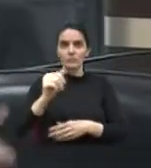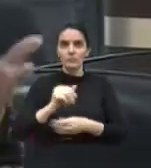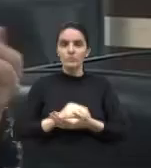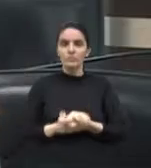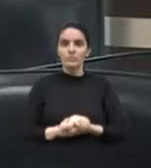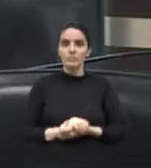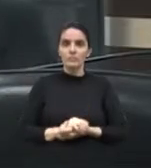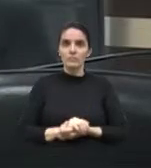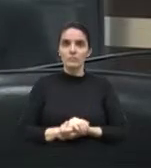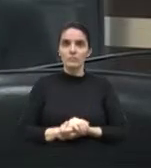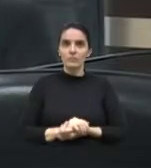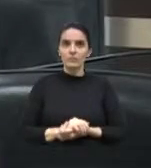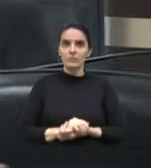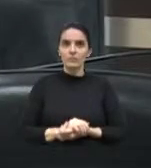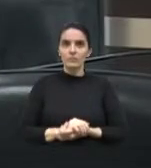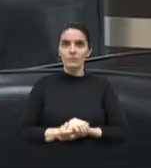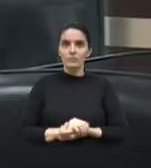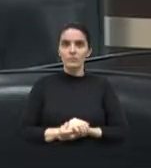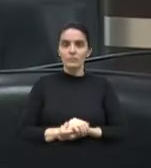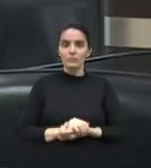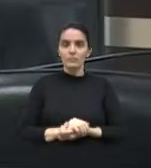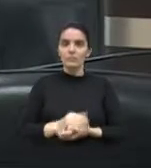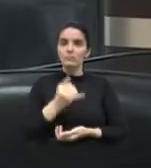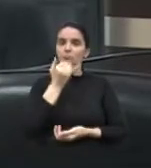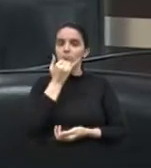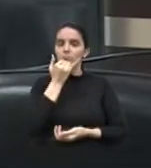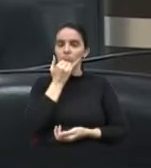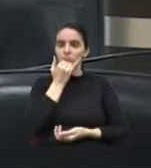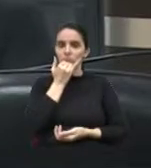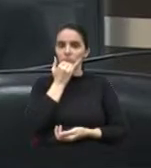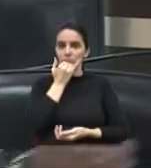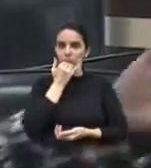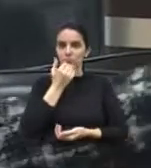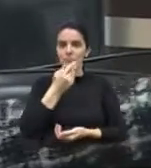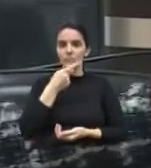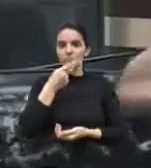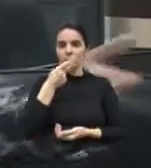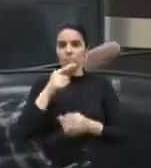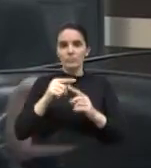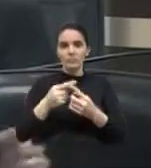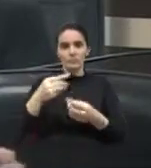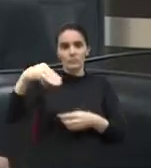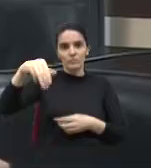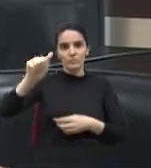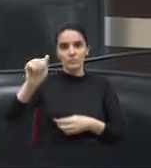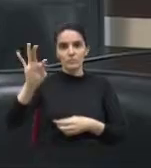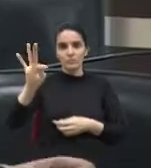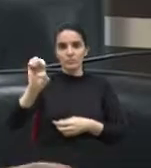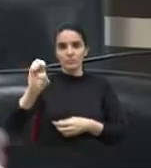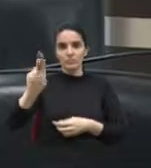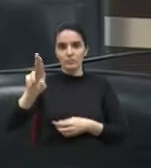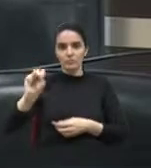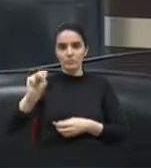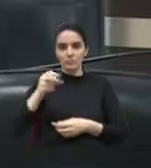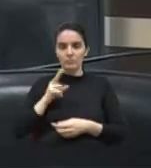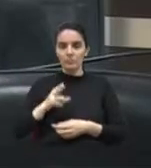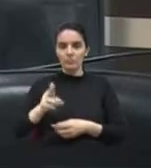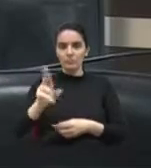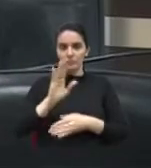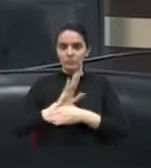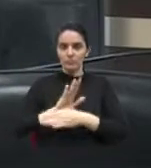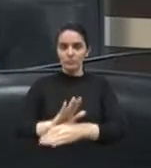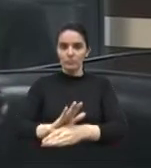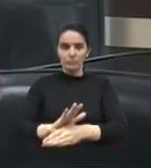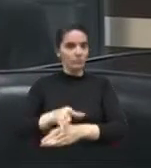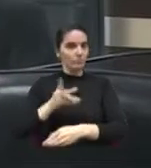atencioso. Perdoe-me por quebrar o protocolo, presidente, mas é que o Matheus sempre nos acompanha aqui e não é sempre que